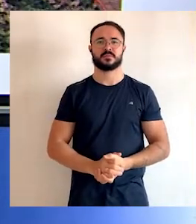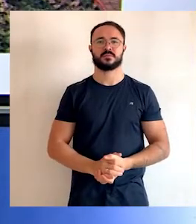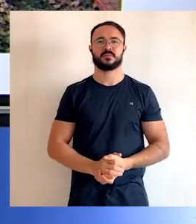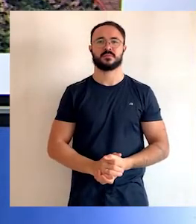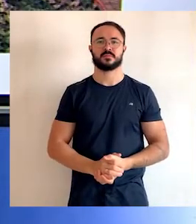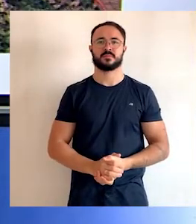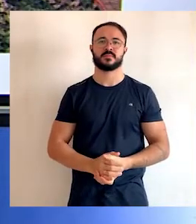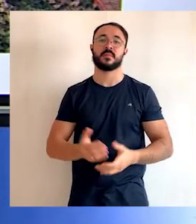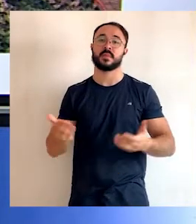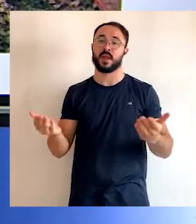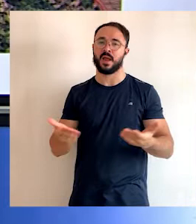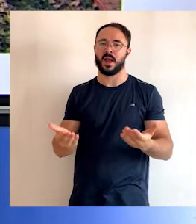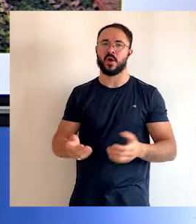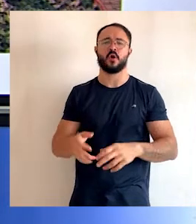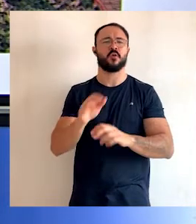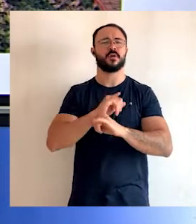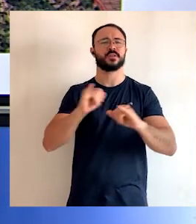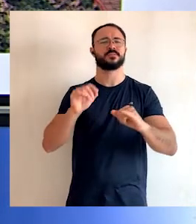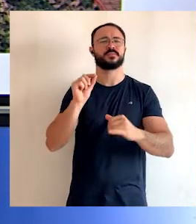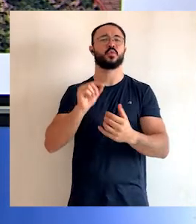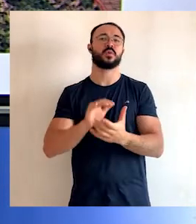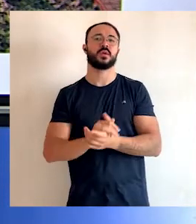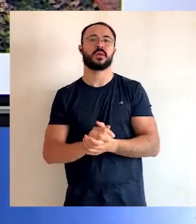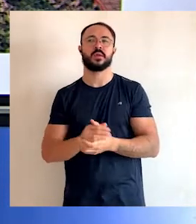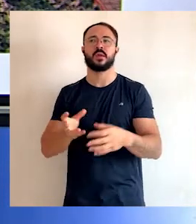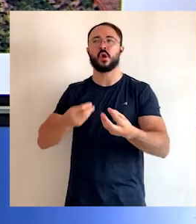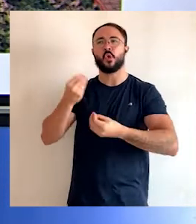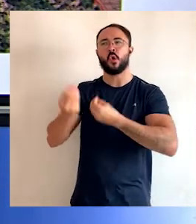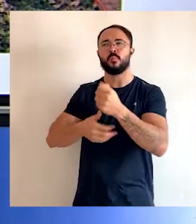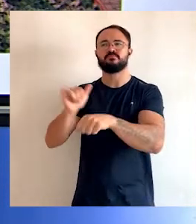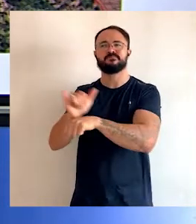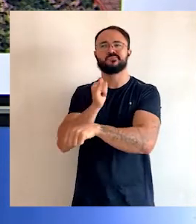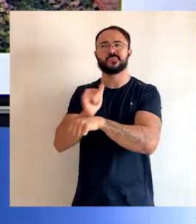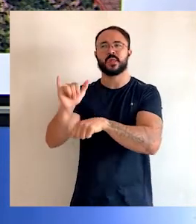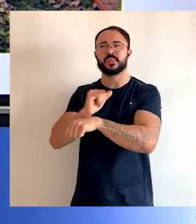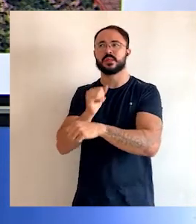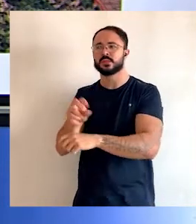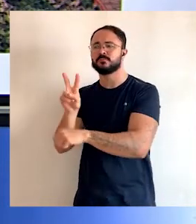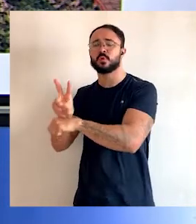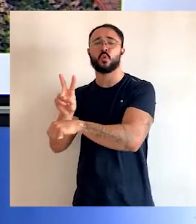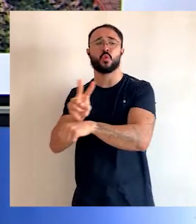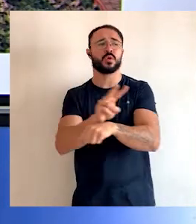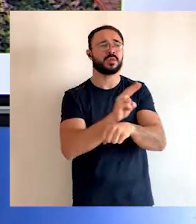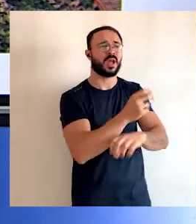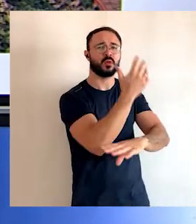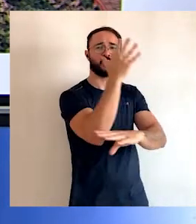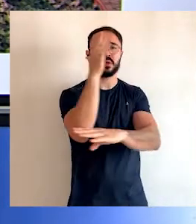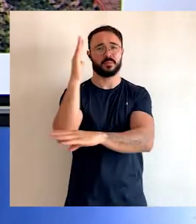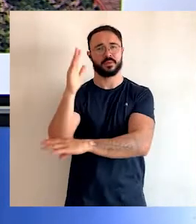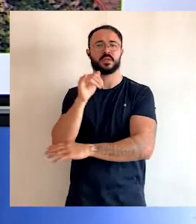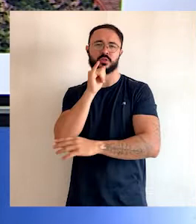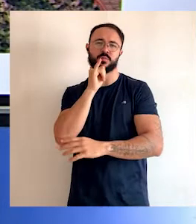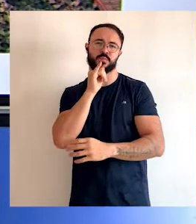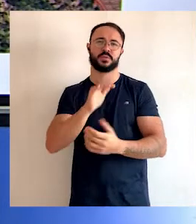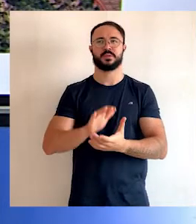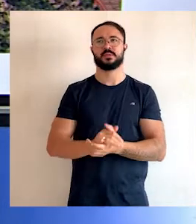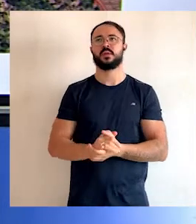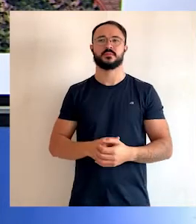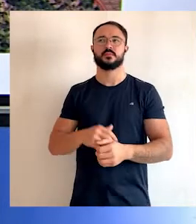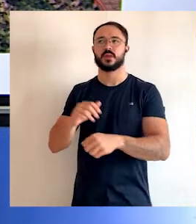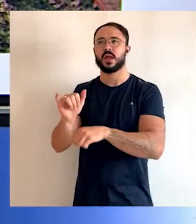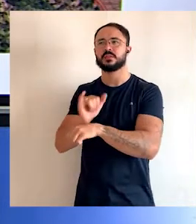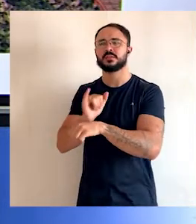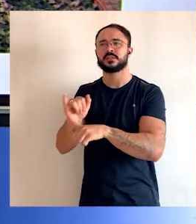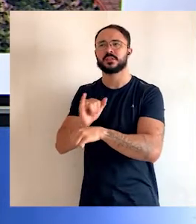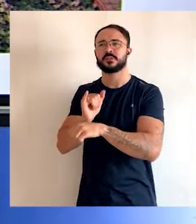Vamos falar sobre as estratégias de conservação. Uma das estratégias de recuperação de áreas é a